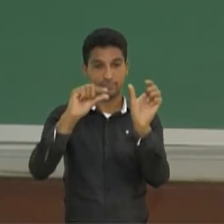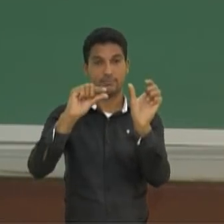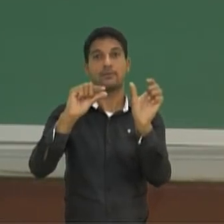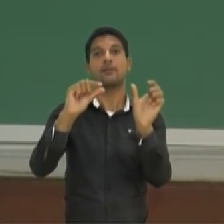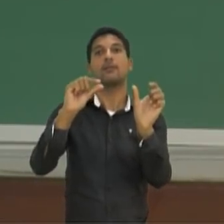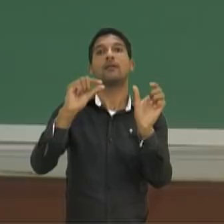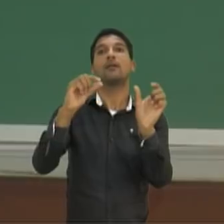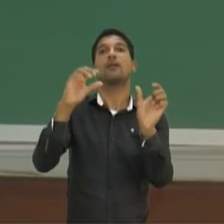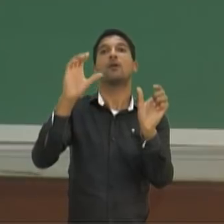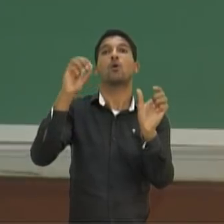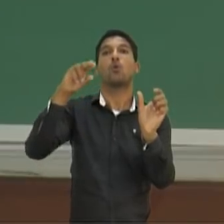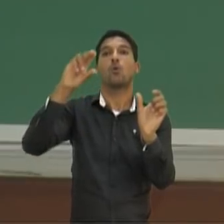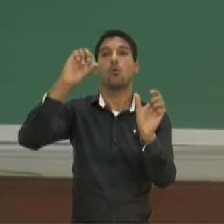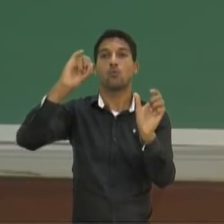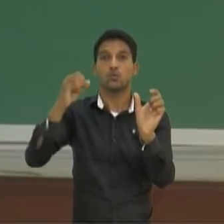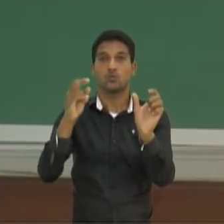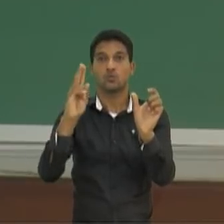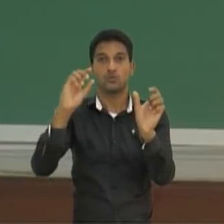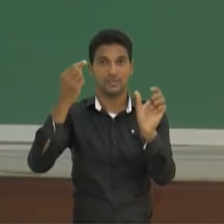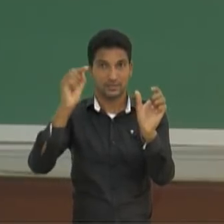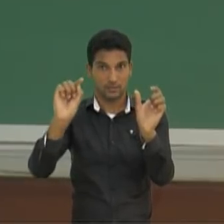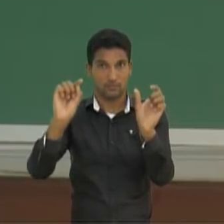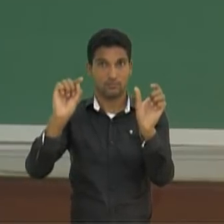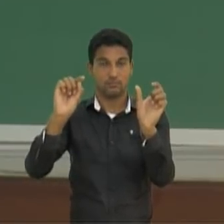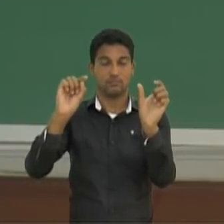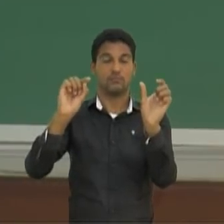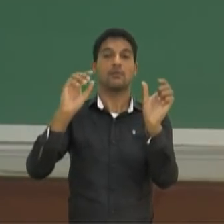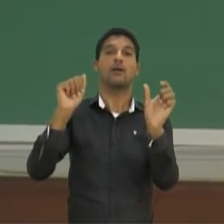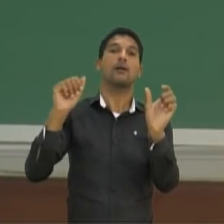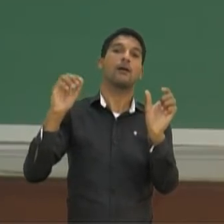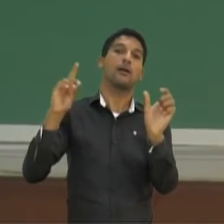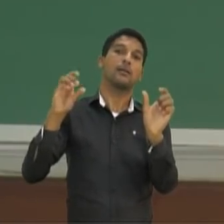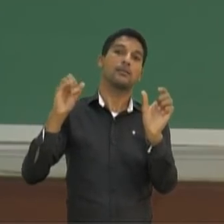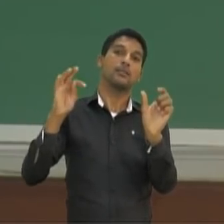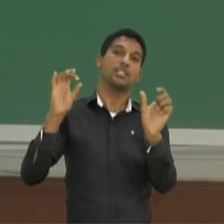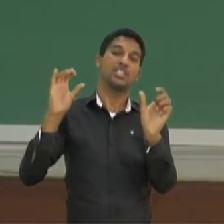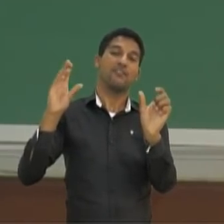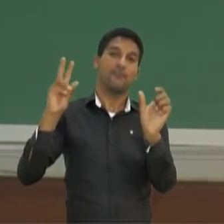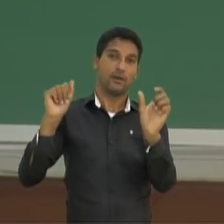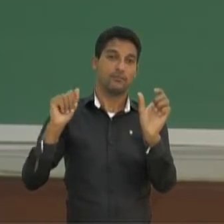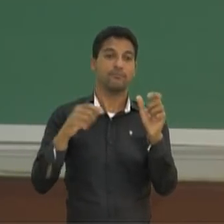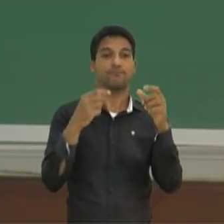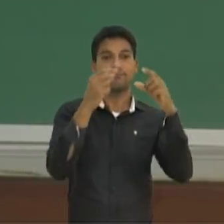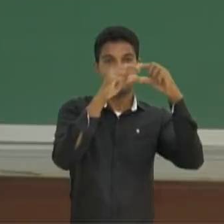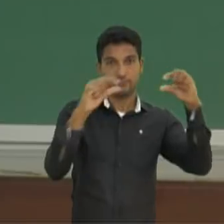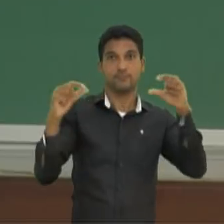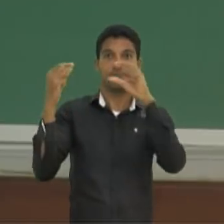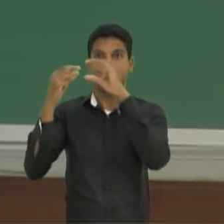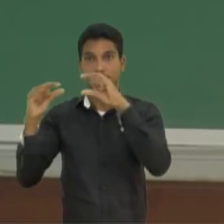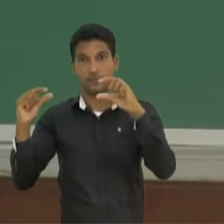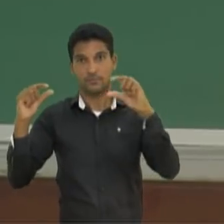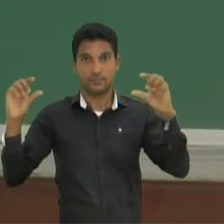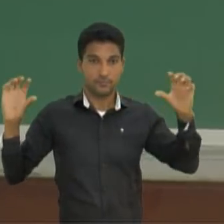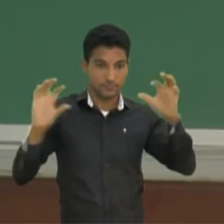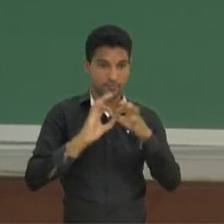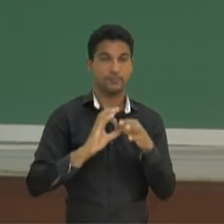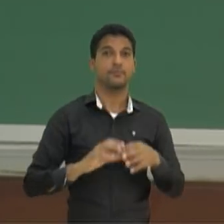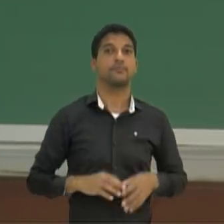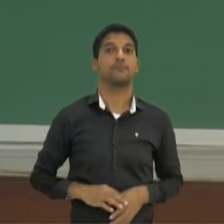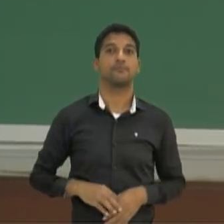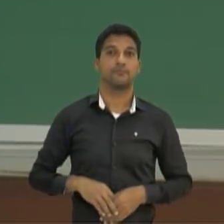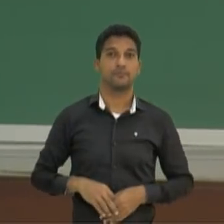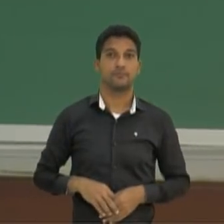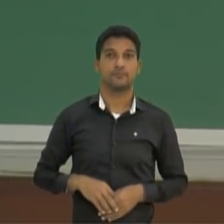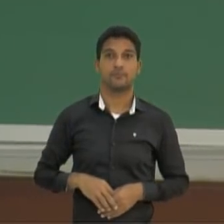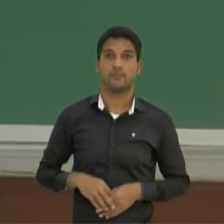ideias, né? E também adiciona, nesse caso ali, verbos, orações. Então, vejam que na primeira, nosso amigo não veio, nós